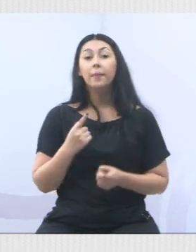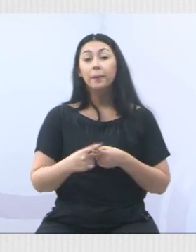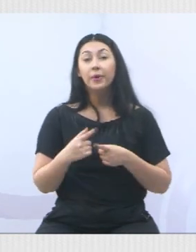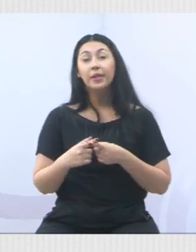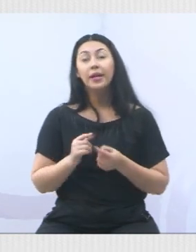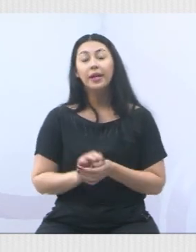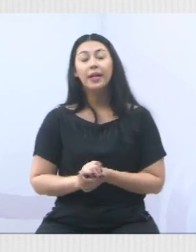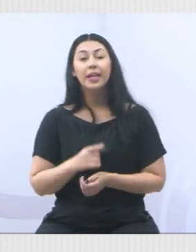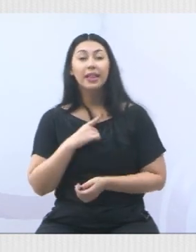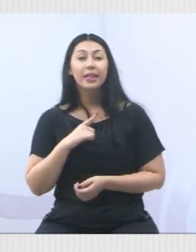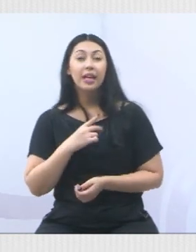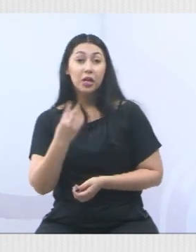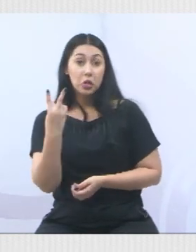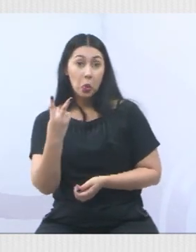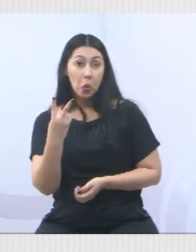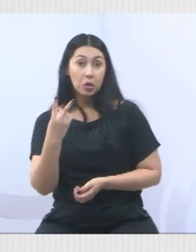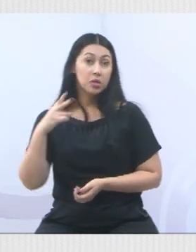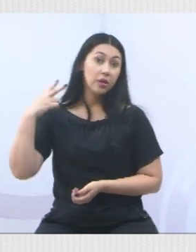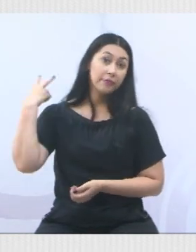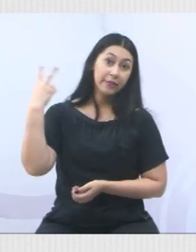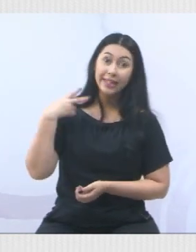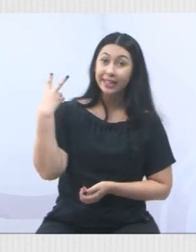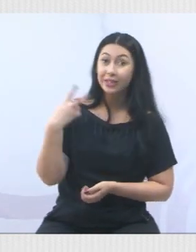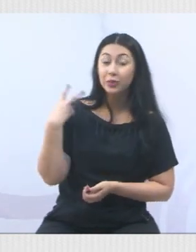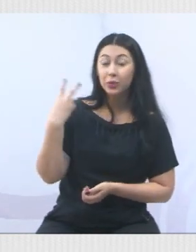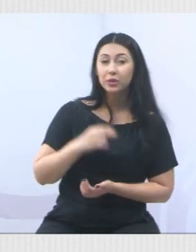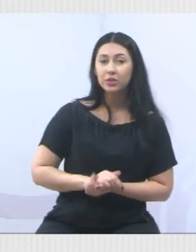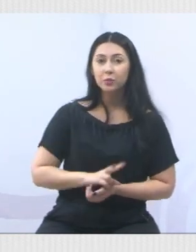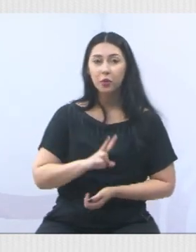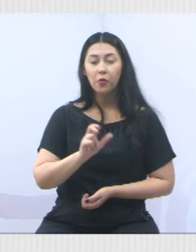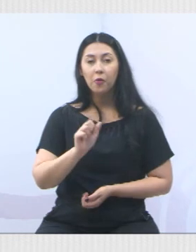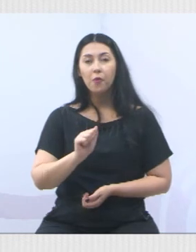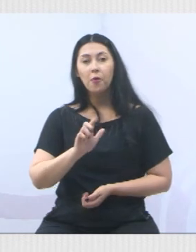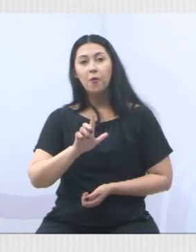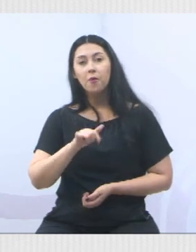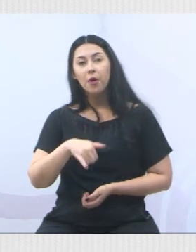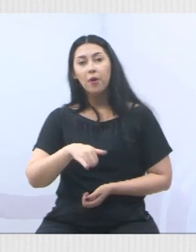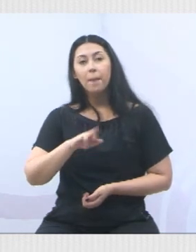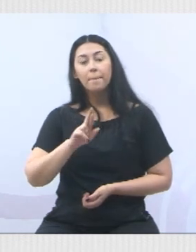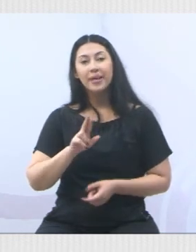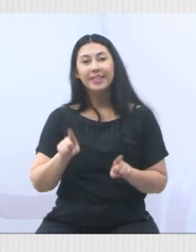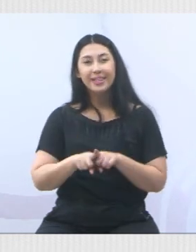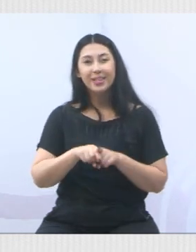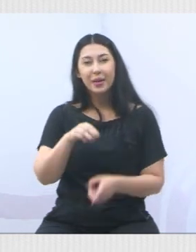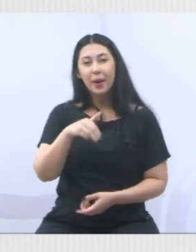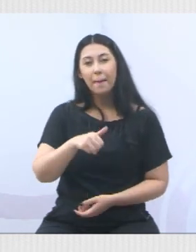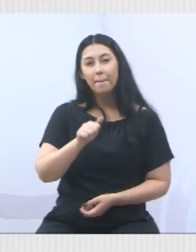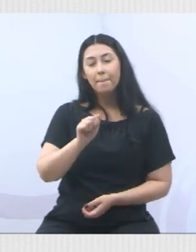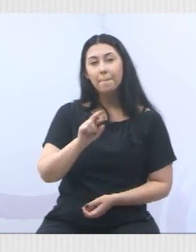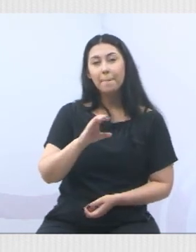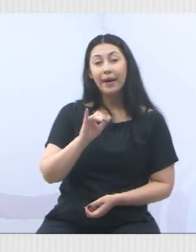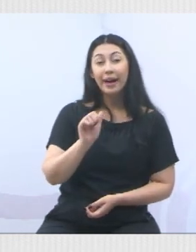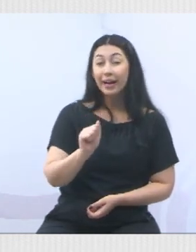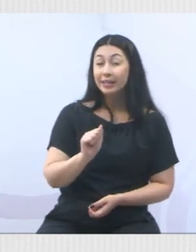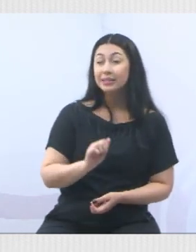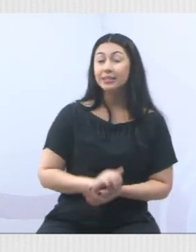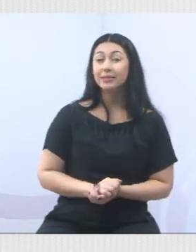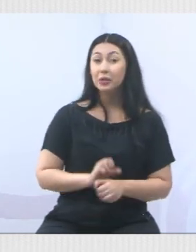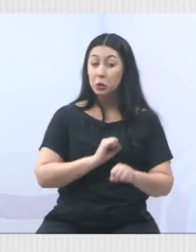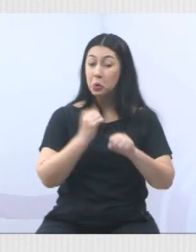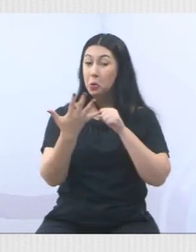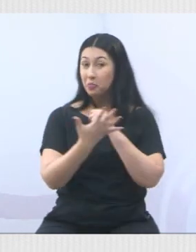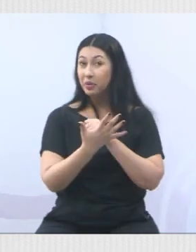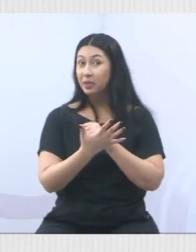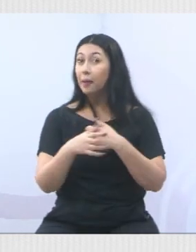assim dois vereadores também, o Valmir do Parque Meia Lua, doutora Márcia, né, com suspeita de Covid,